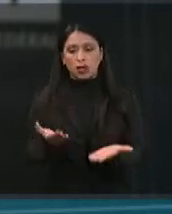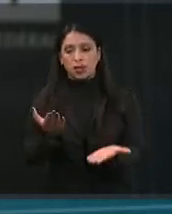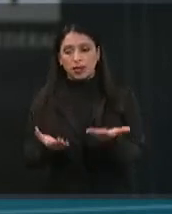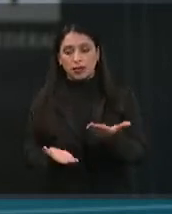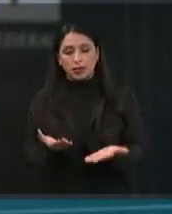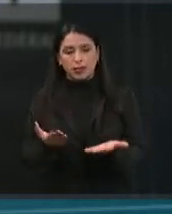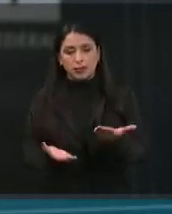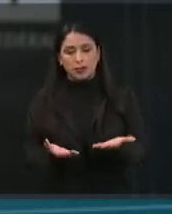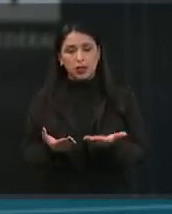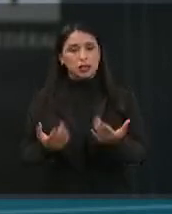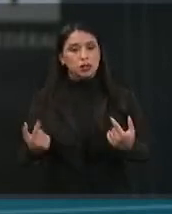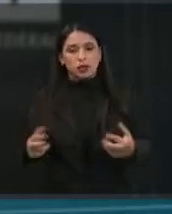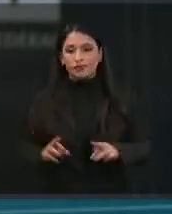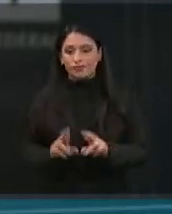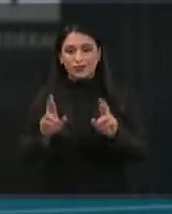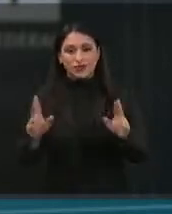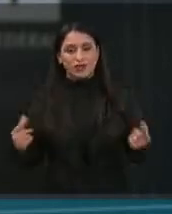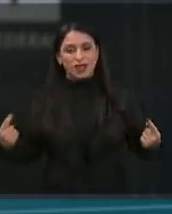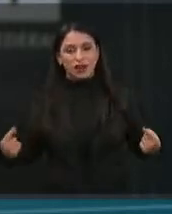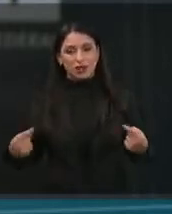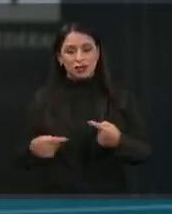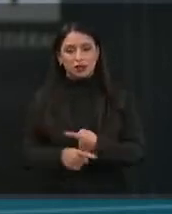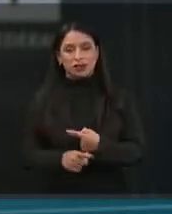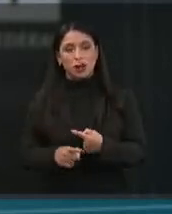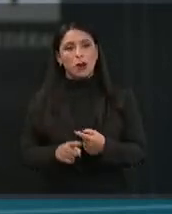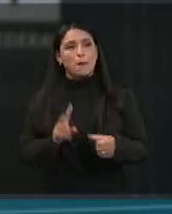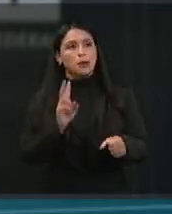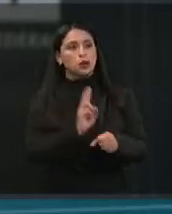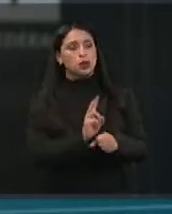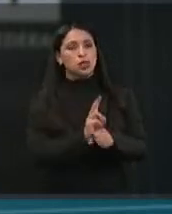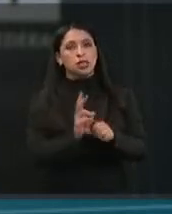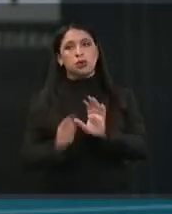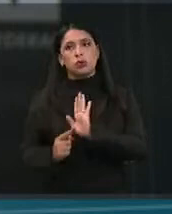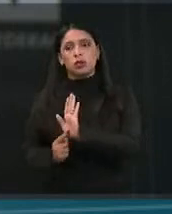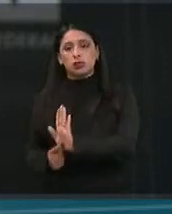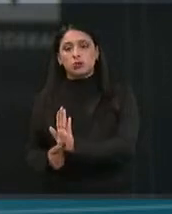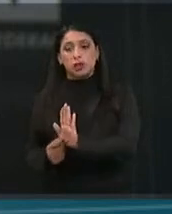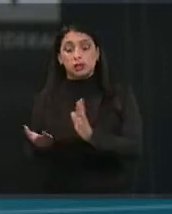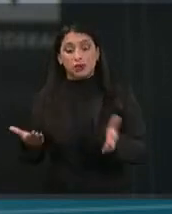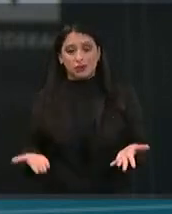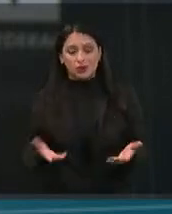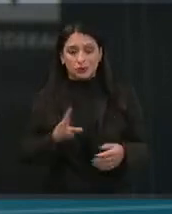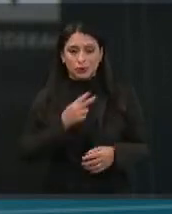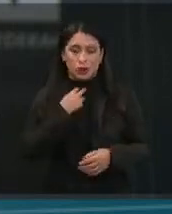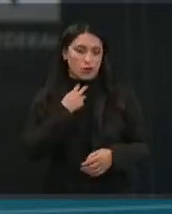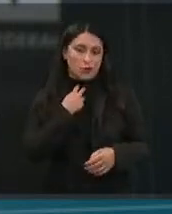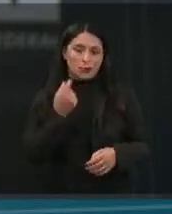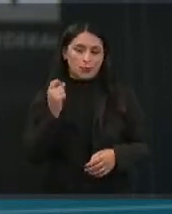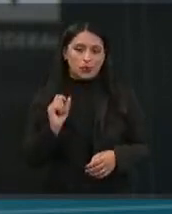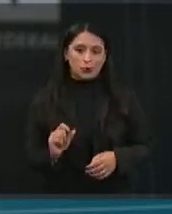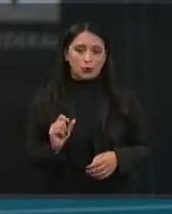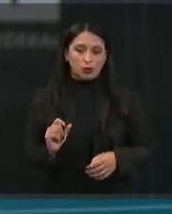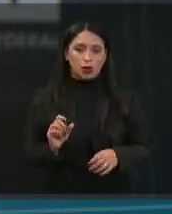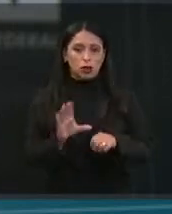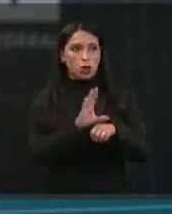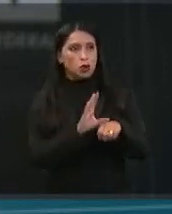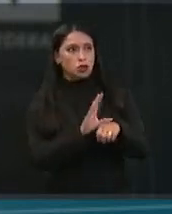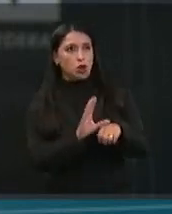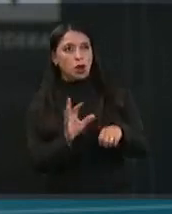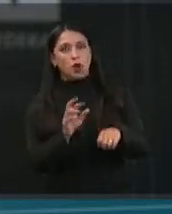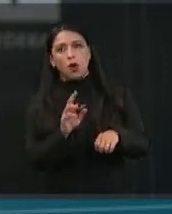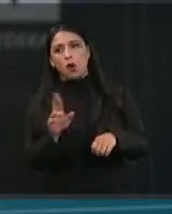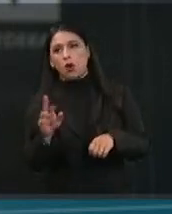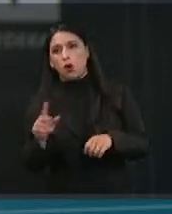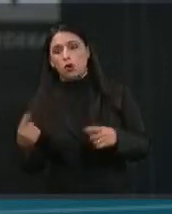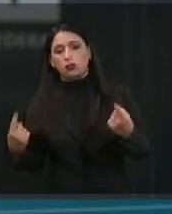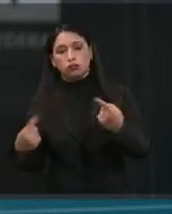tratam de oposições entre expressão versus proteção, de forma que não cabem em considerações de constitucionalidade e